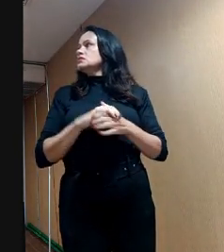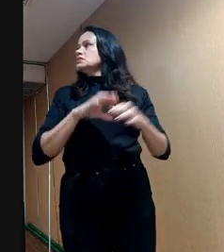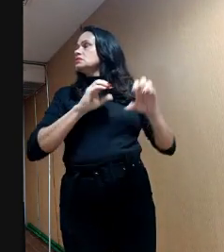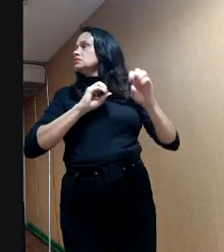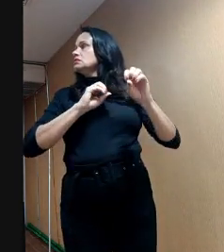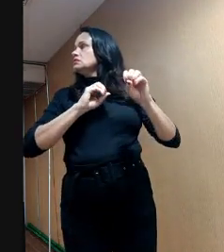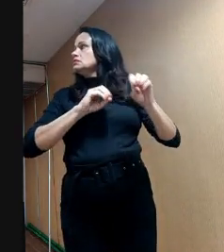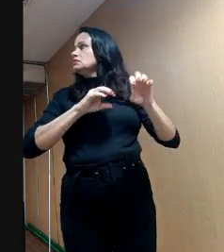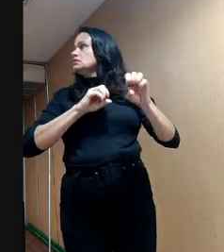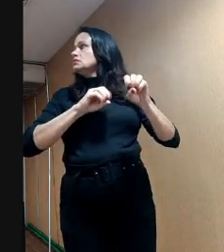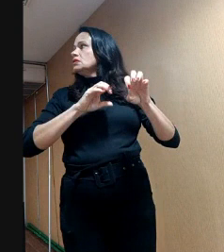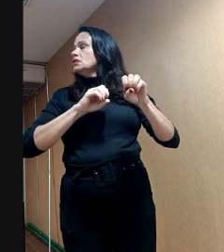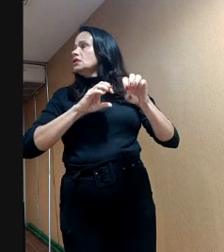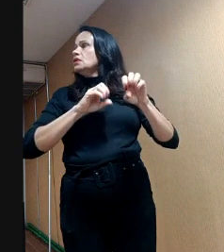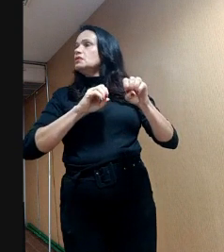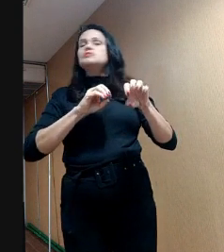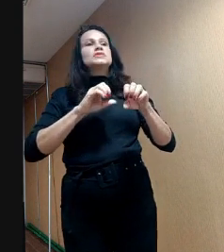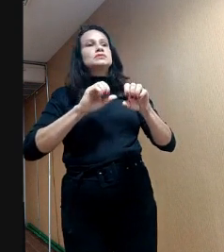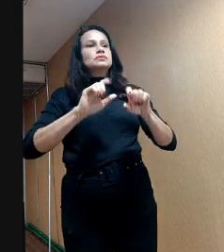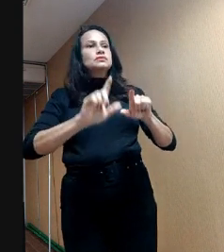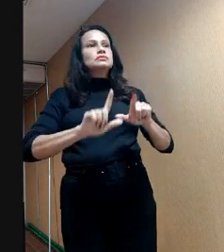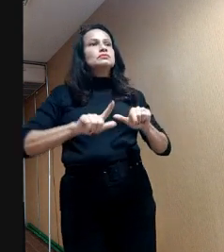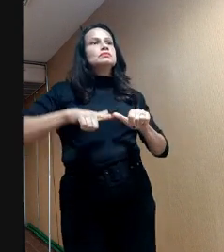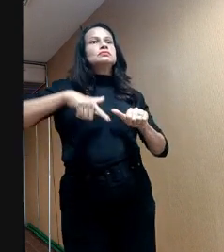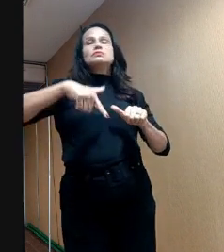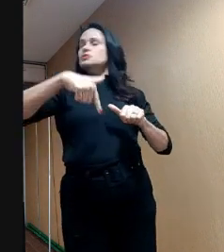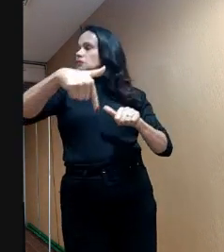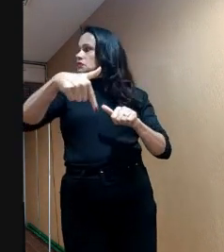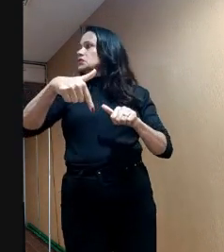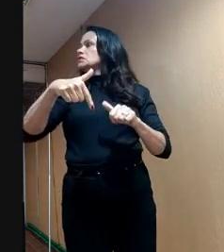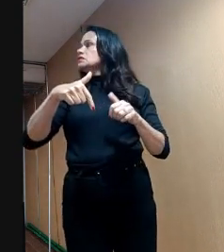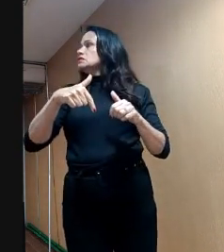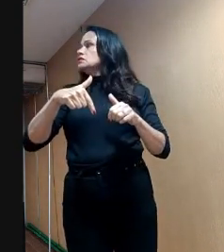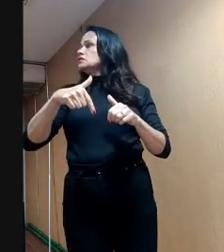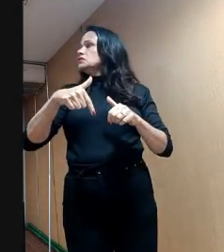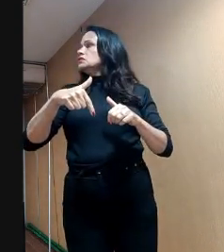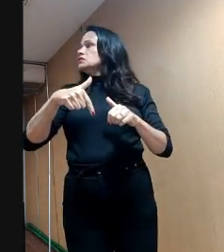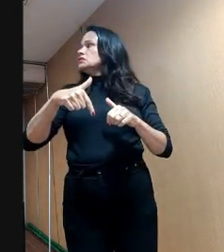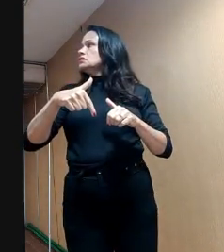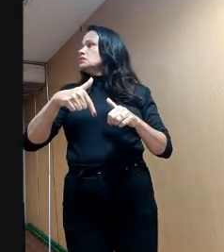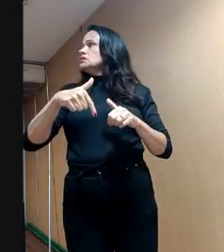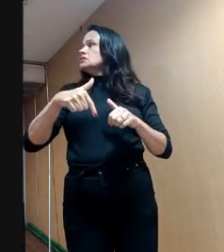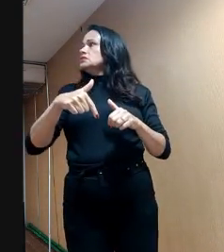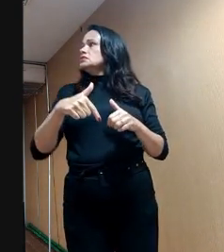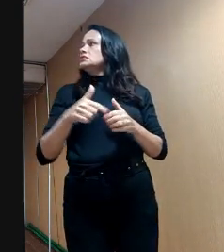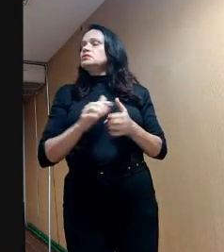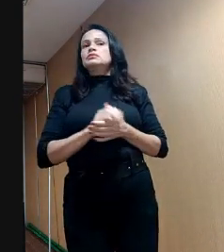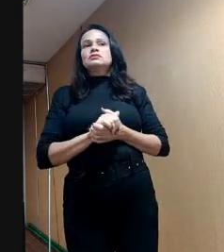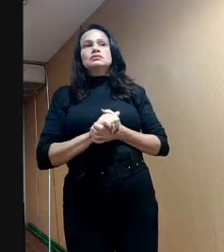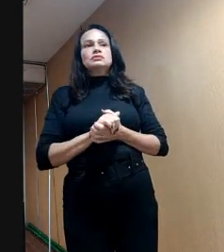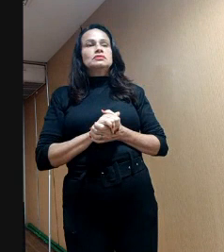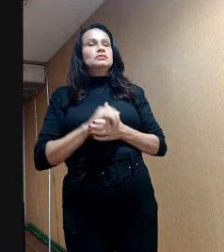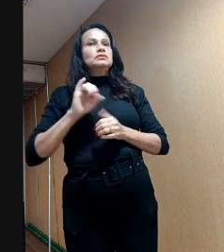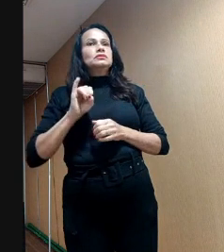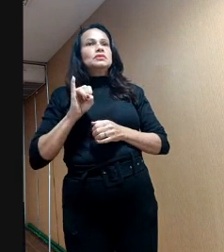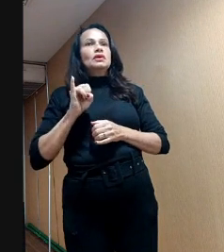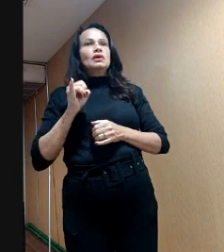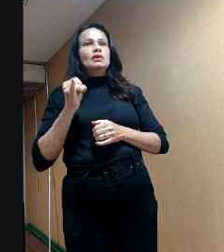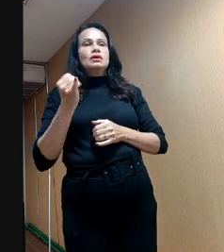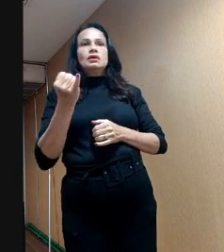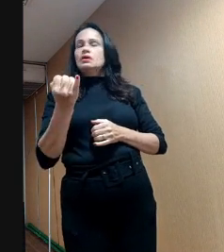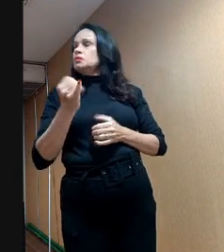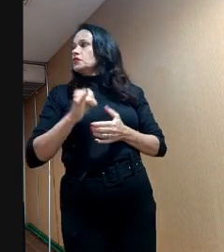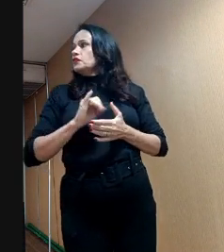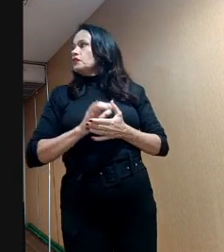esses esforços que são feitos para a realização de eventos como esse sejam, de fato, reconhecidos e bem aproveitados pelos estudantes, porque é